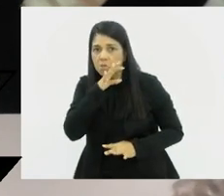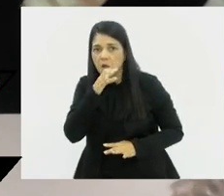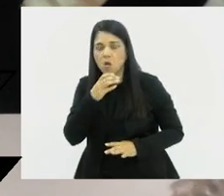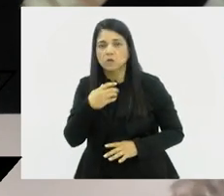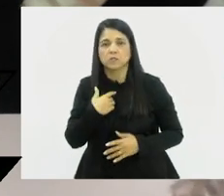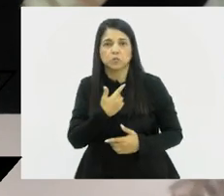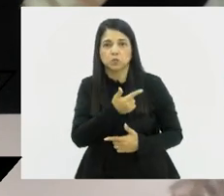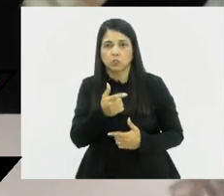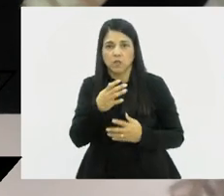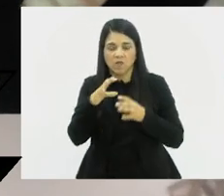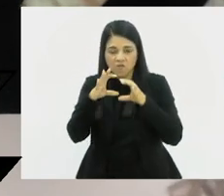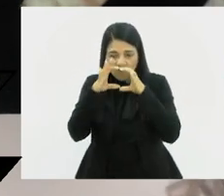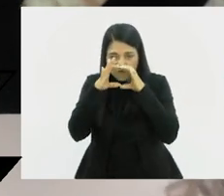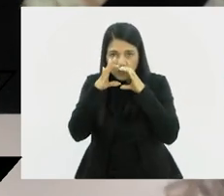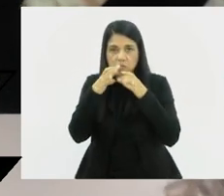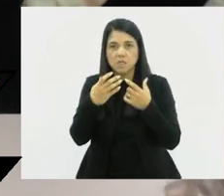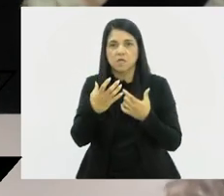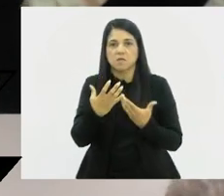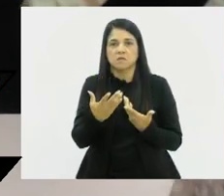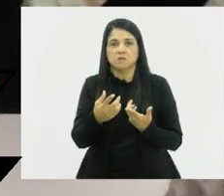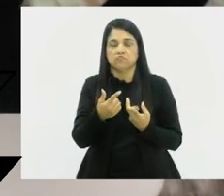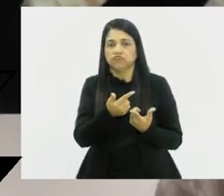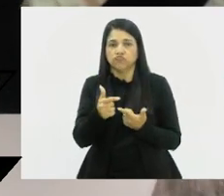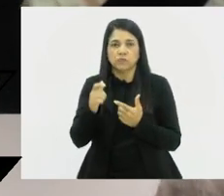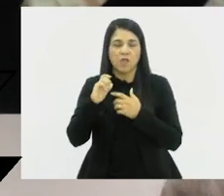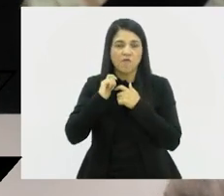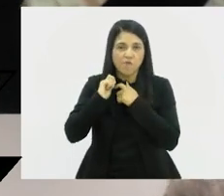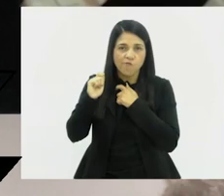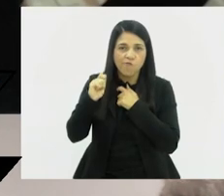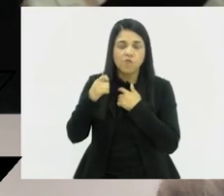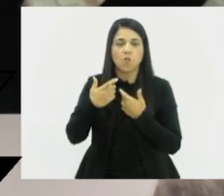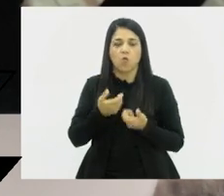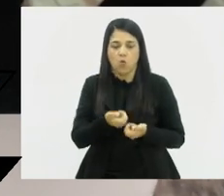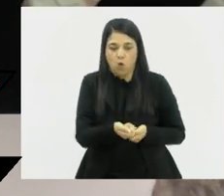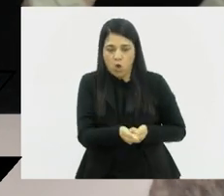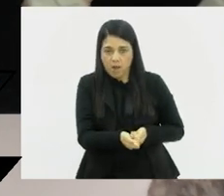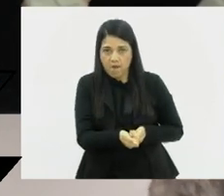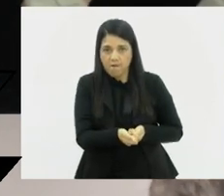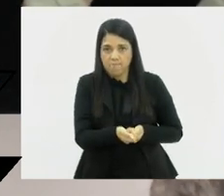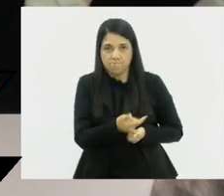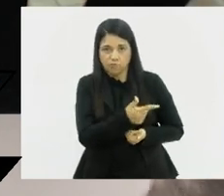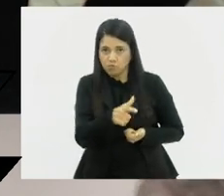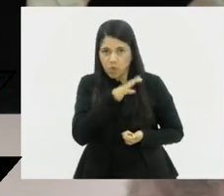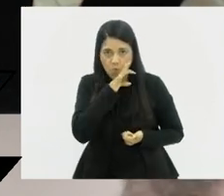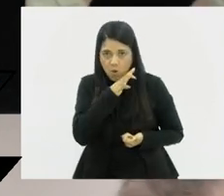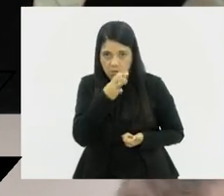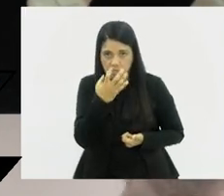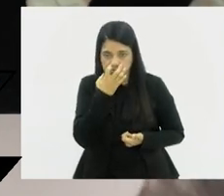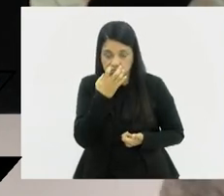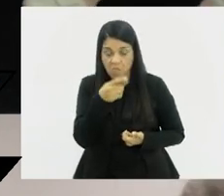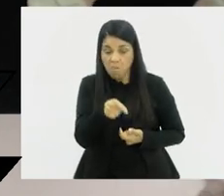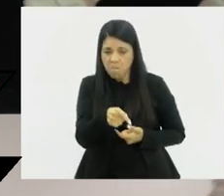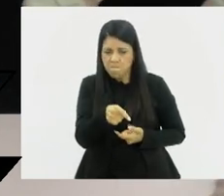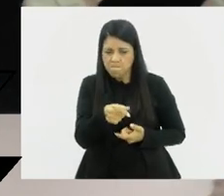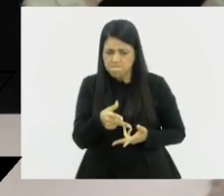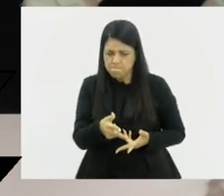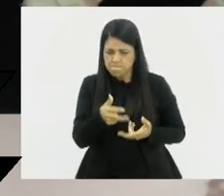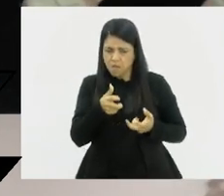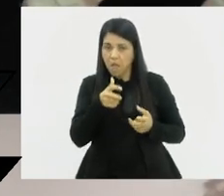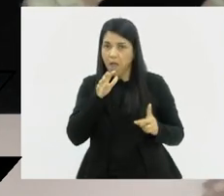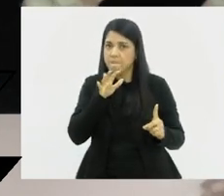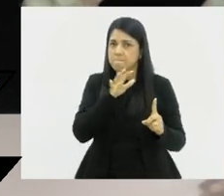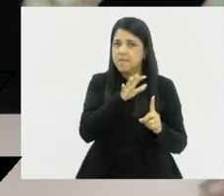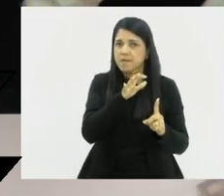focinheira, sem enforcadura, sem coleira, e se sentir ameaçado e ver que aquele animal ele pode causar ou